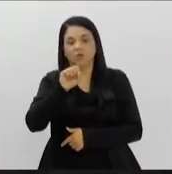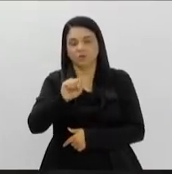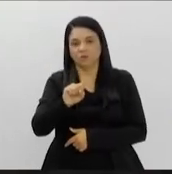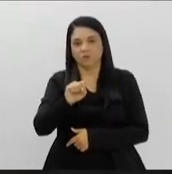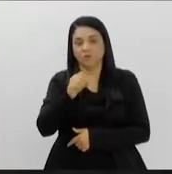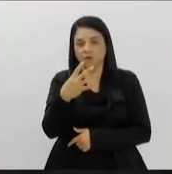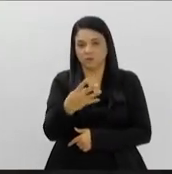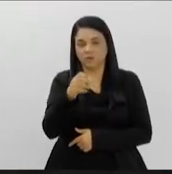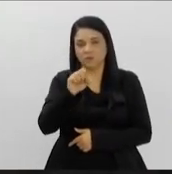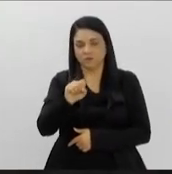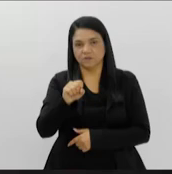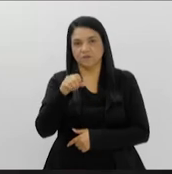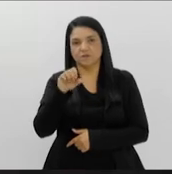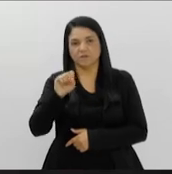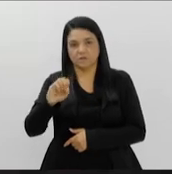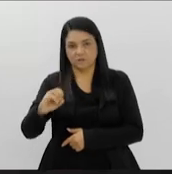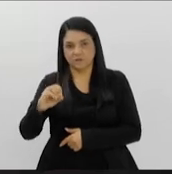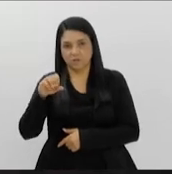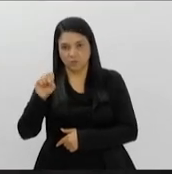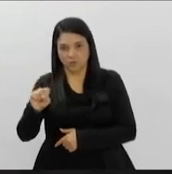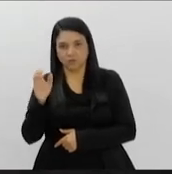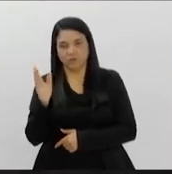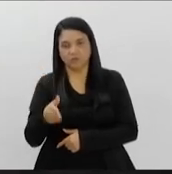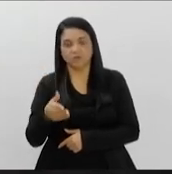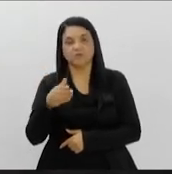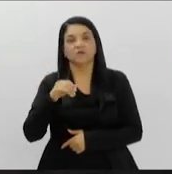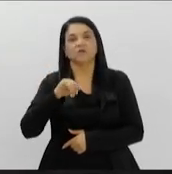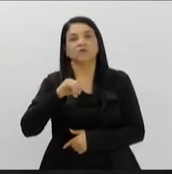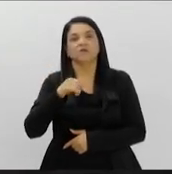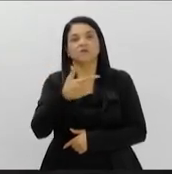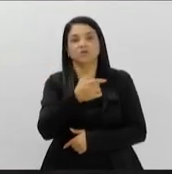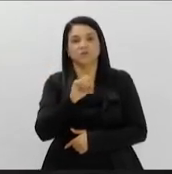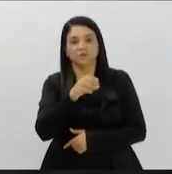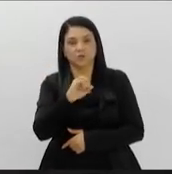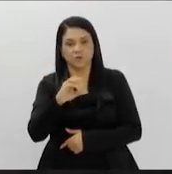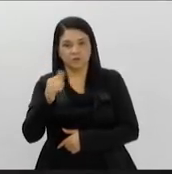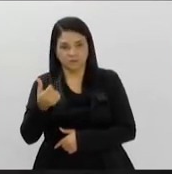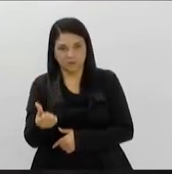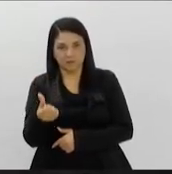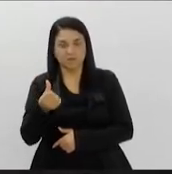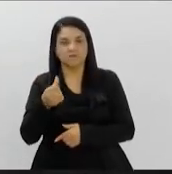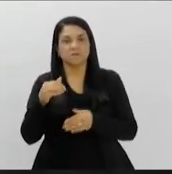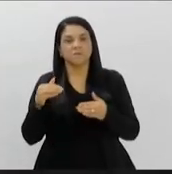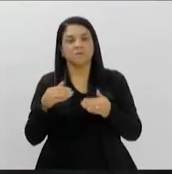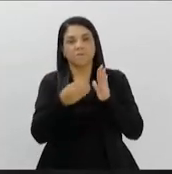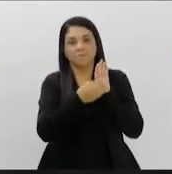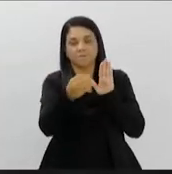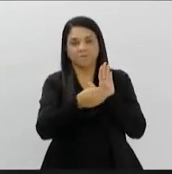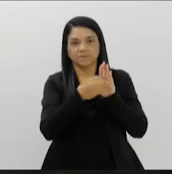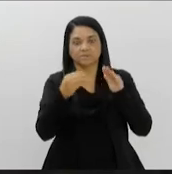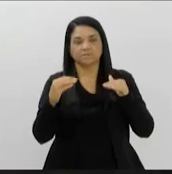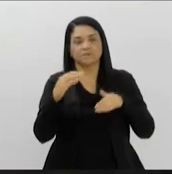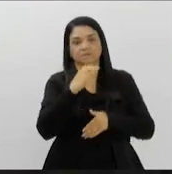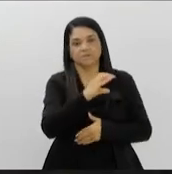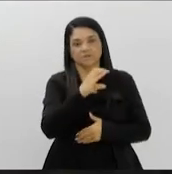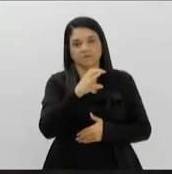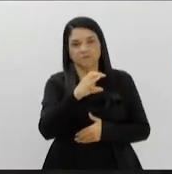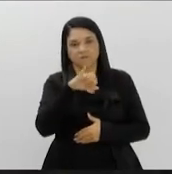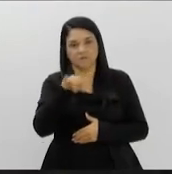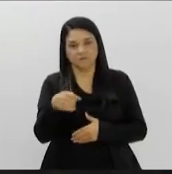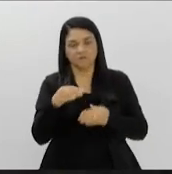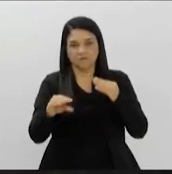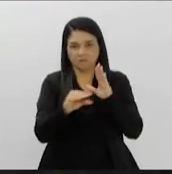4.808 de 4 de julho de 2006. Pareceres das comissões de Constituição e Justiça pela legalidade com